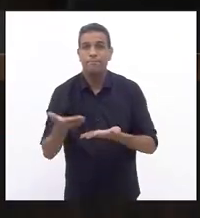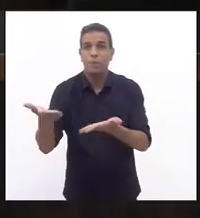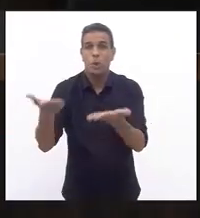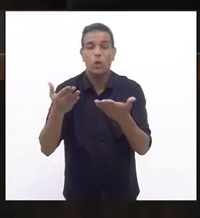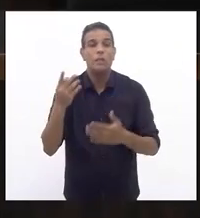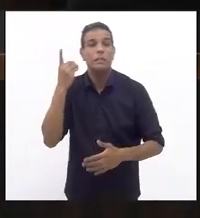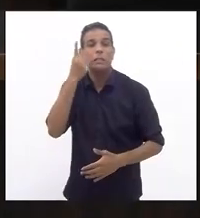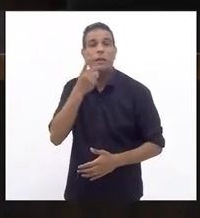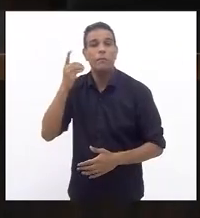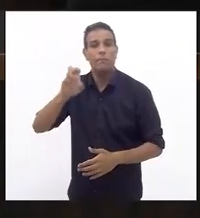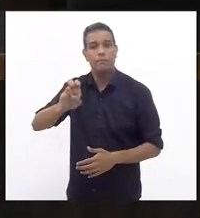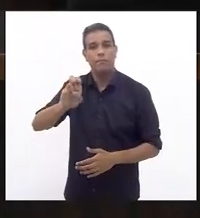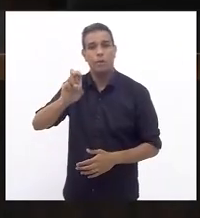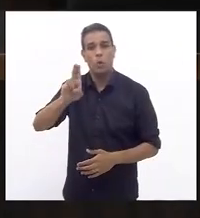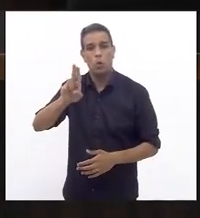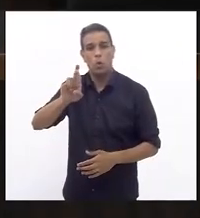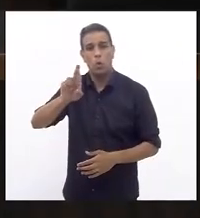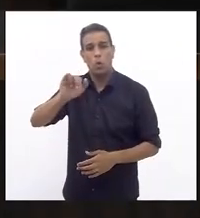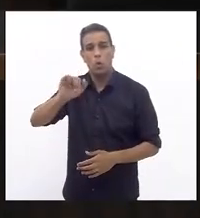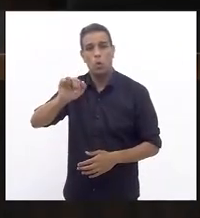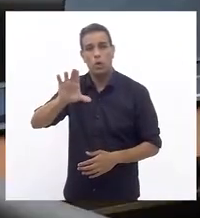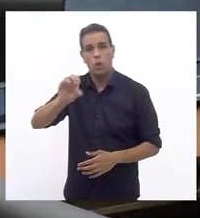Deputado Eurico Júnior.